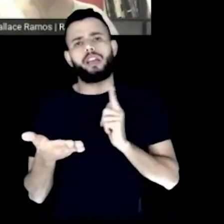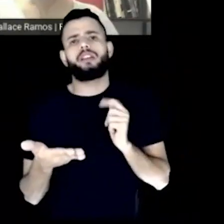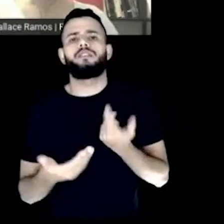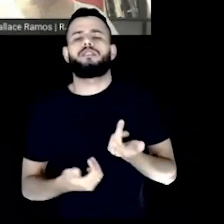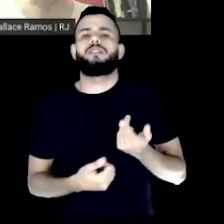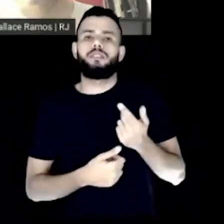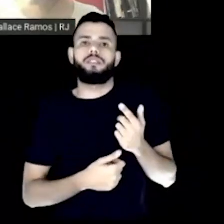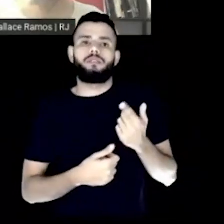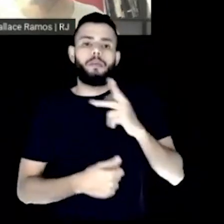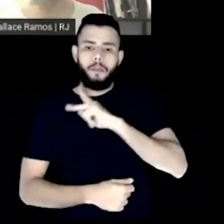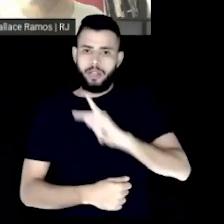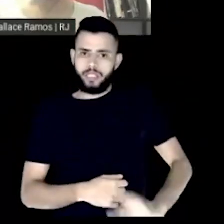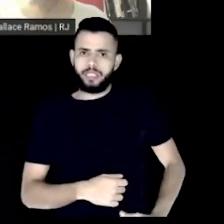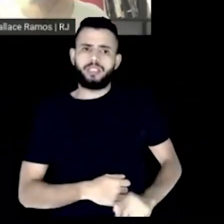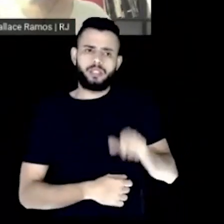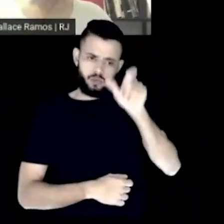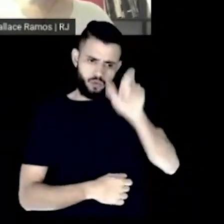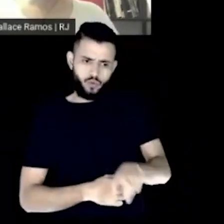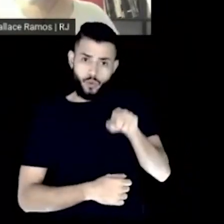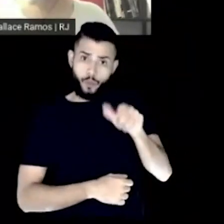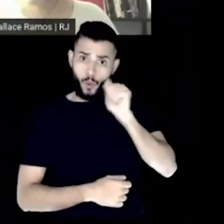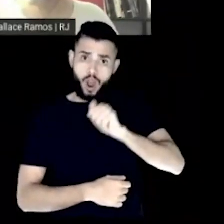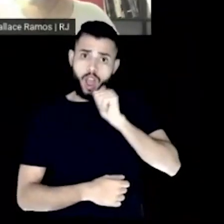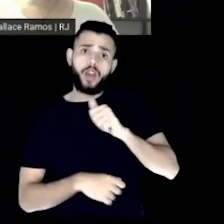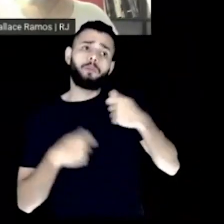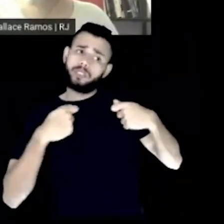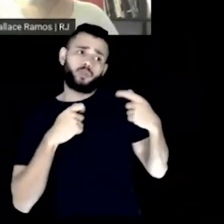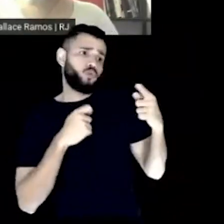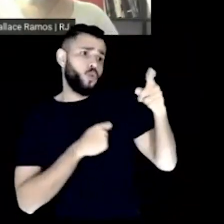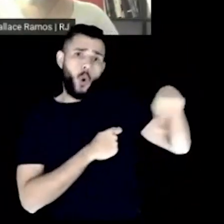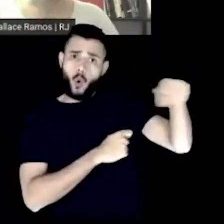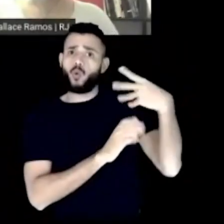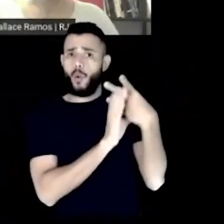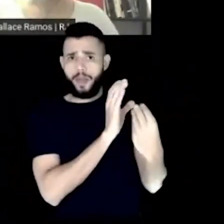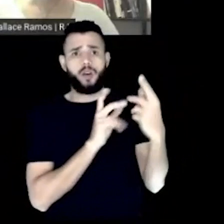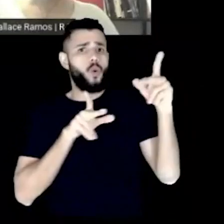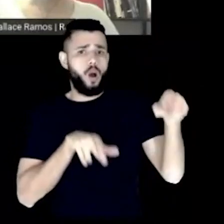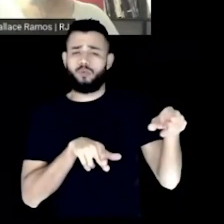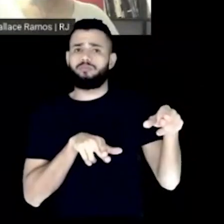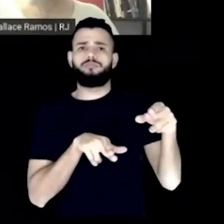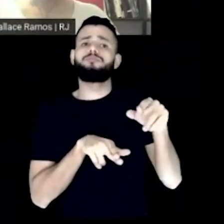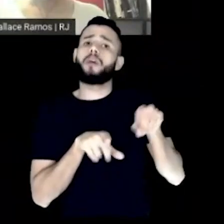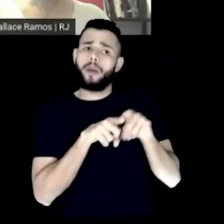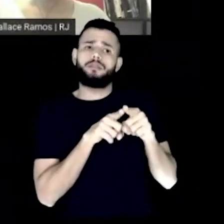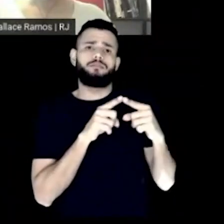um presidente, existe uma pessoa presidente e ela é mulher, eu preciso que todo mundo fale a mesma coisa. Se eu,